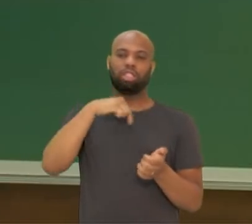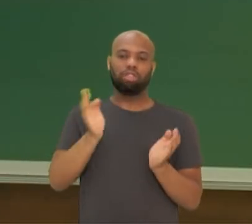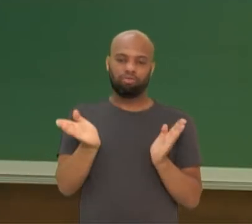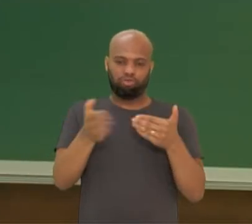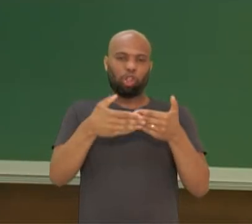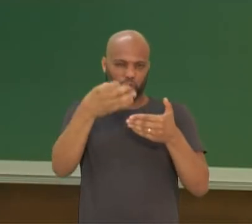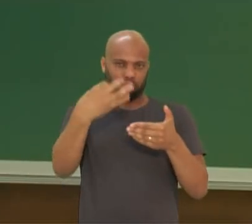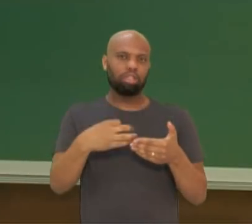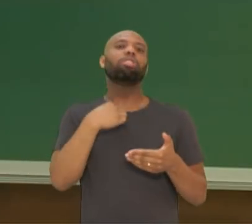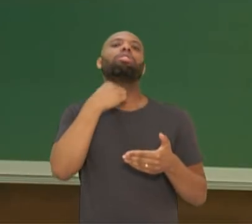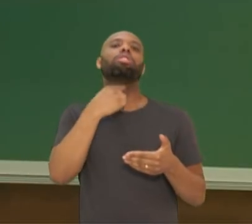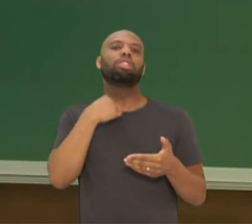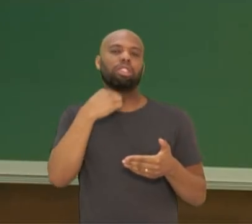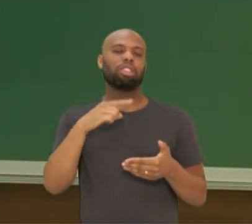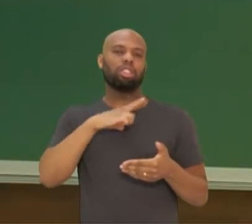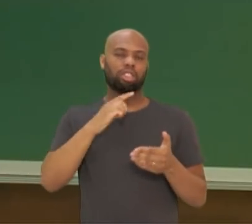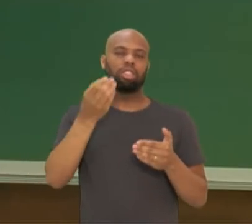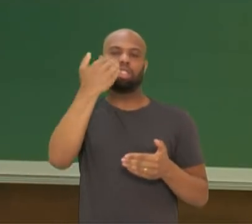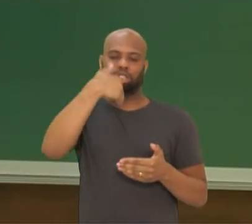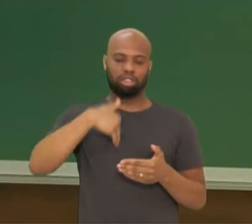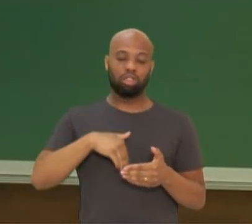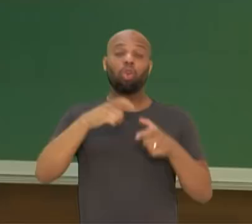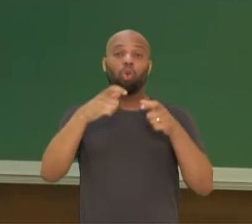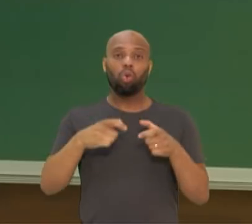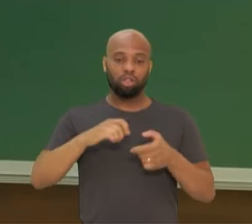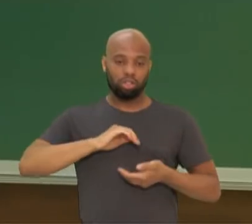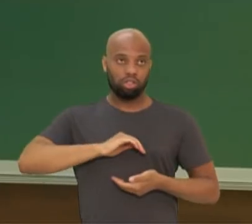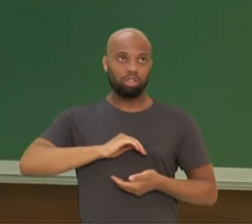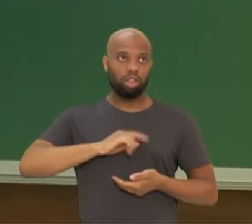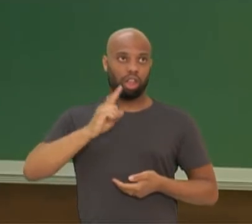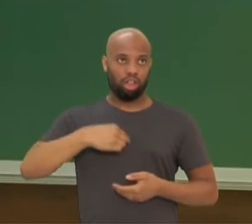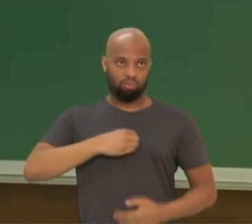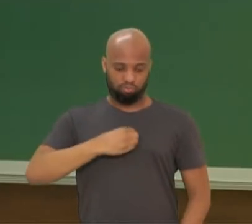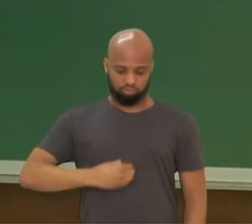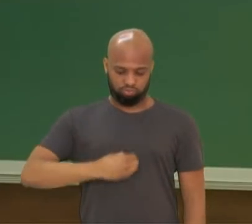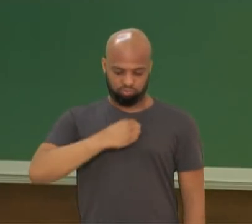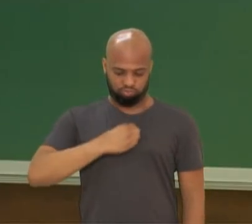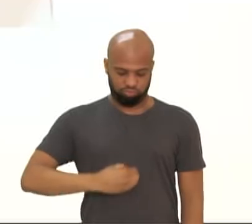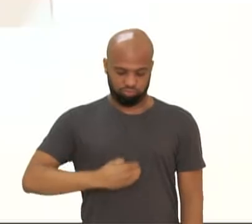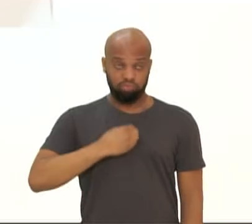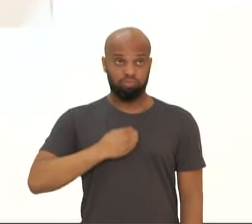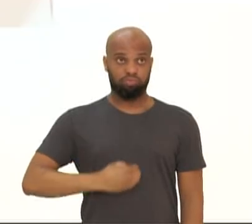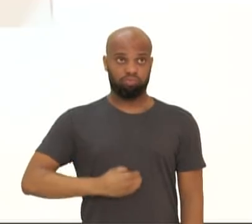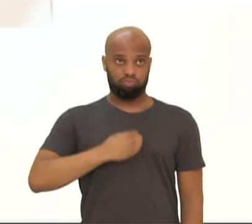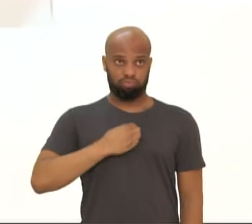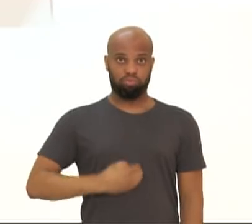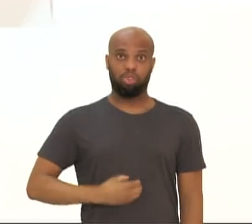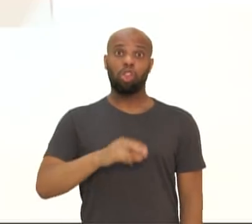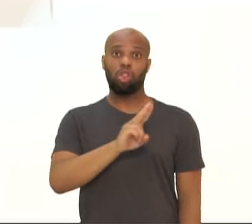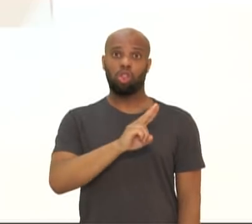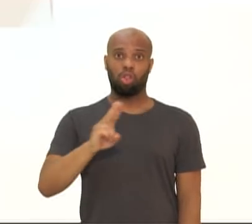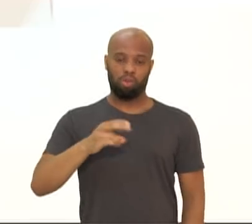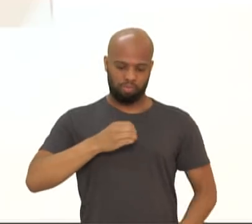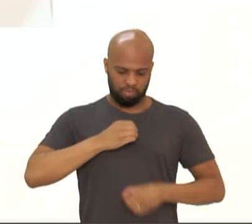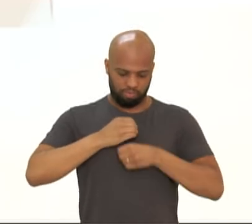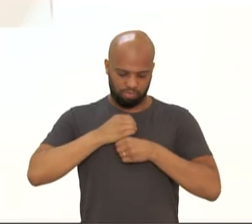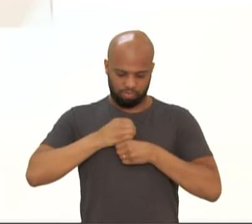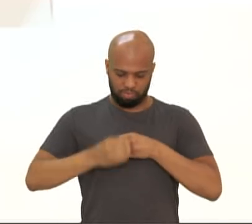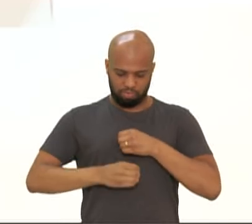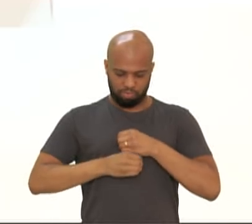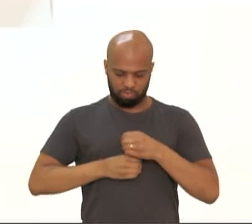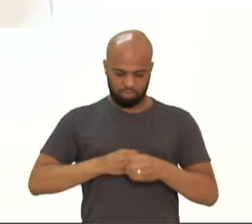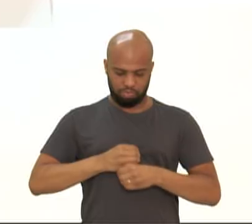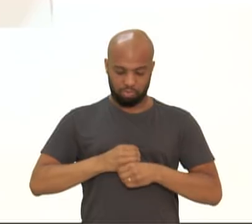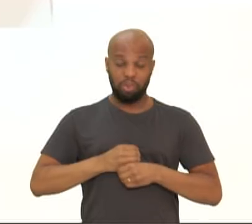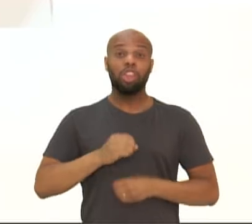fechou, bonitinha. O alimento desce para o esôfago. O esôfago é esse tubo compridinho aqui, tá?